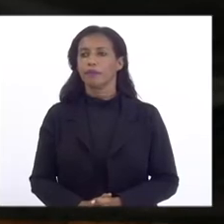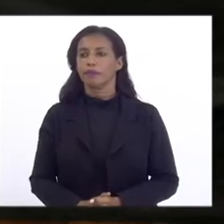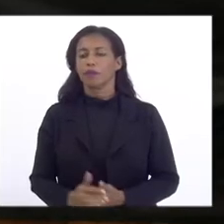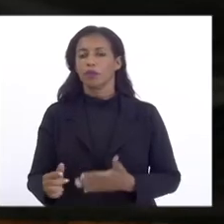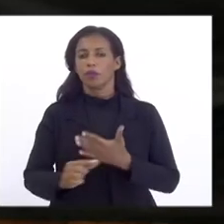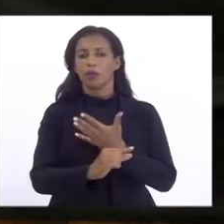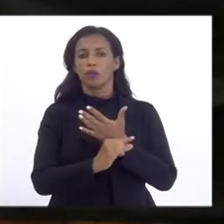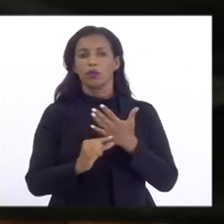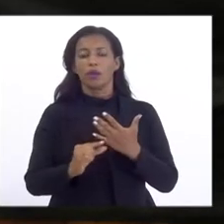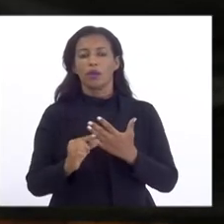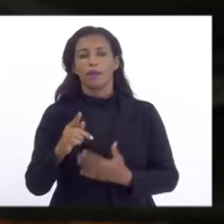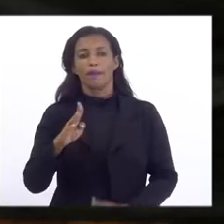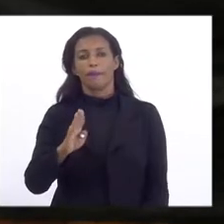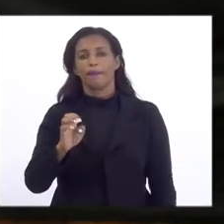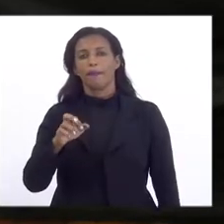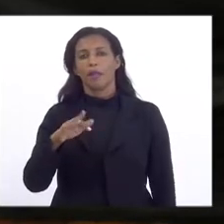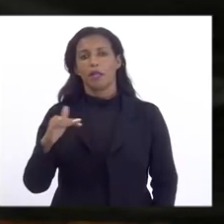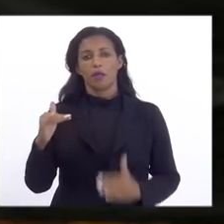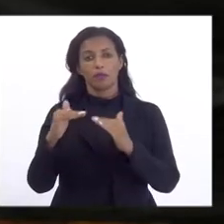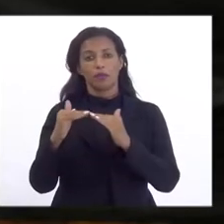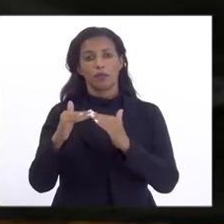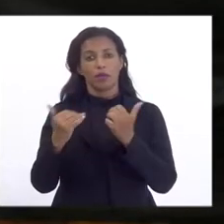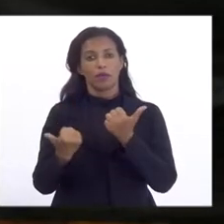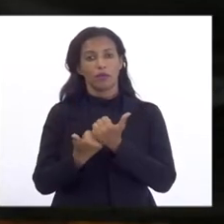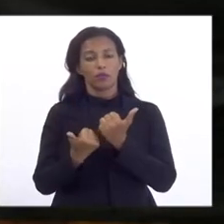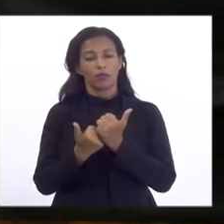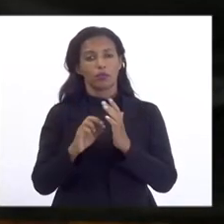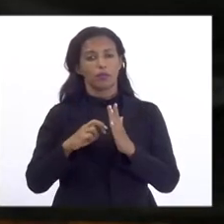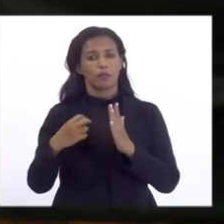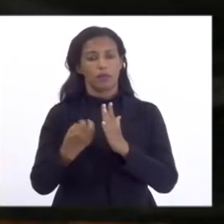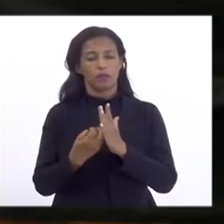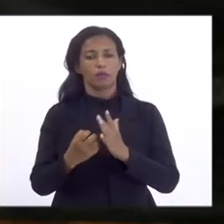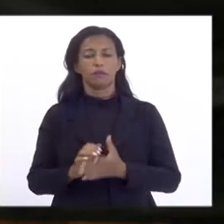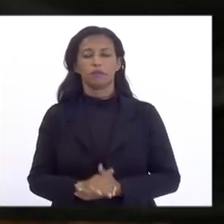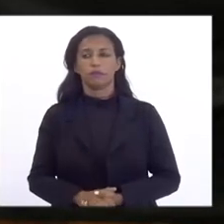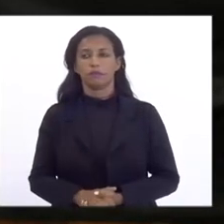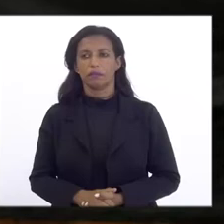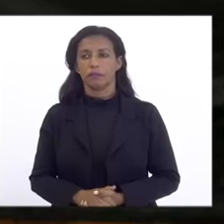autoria do deputado Bernardo Rossi, favorável com subemenda.